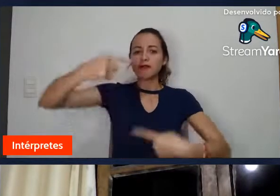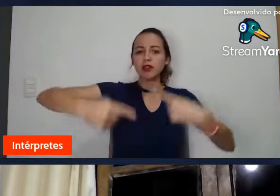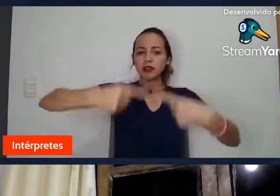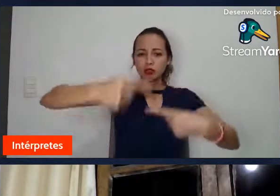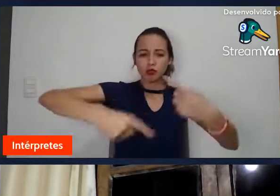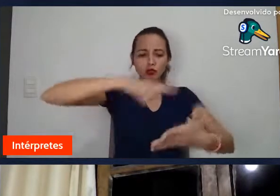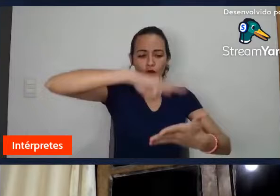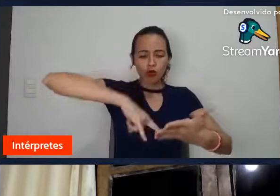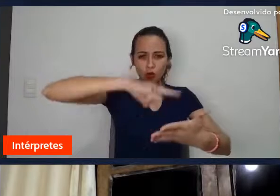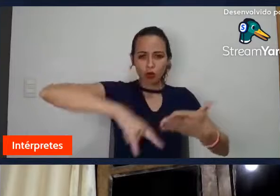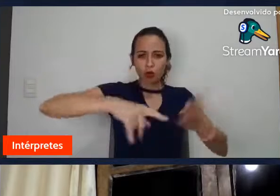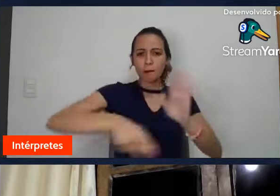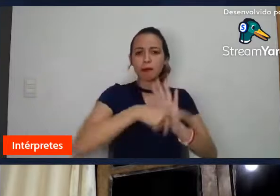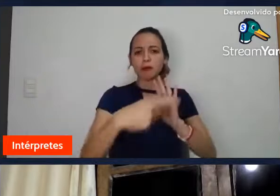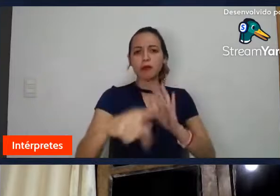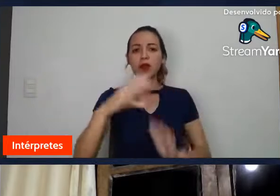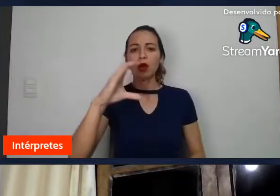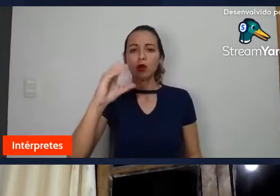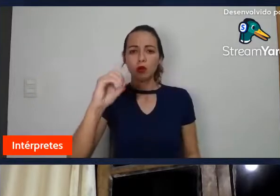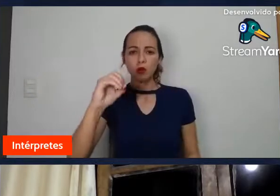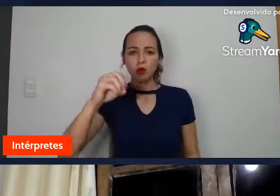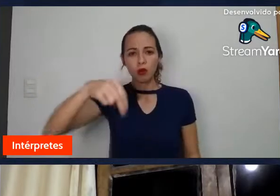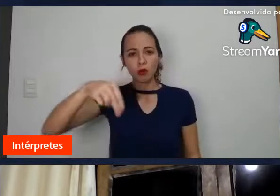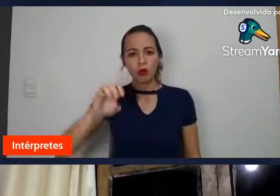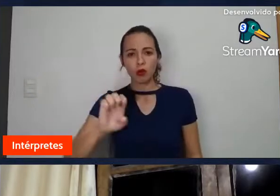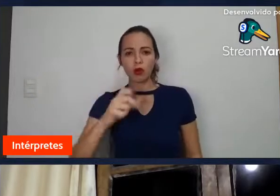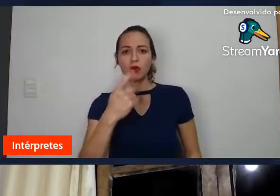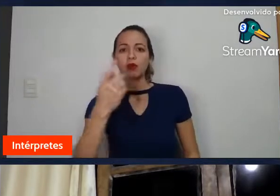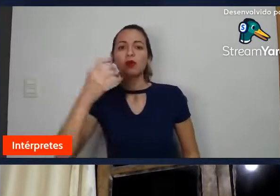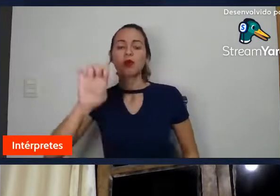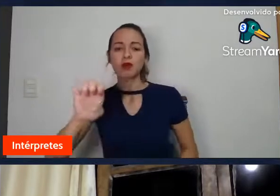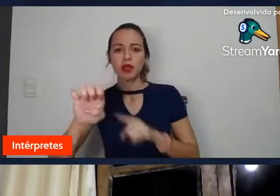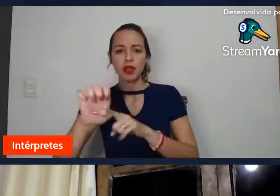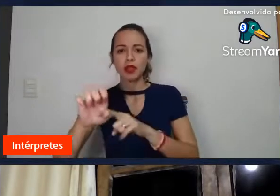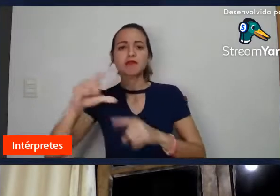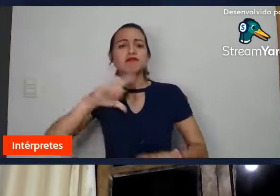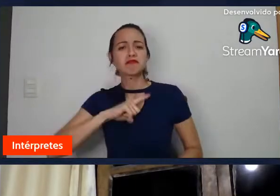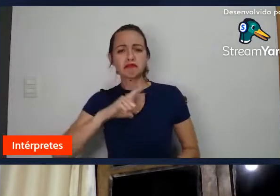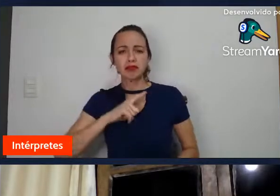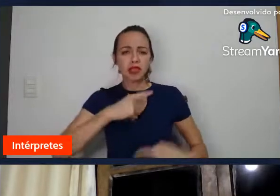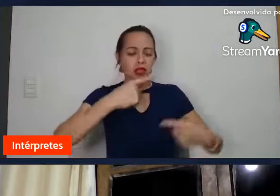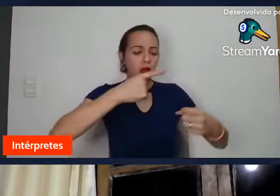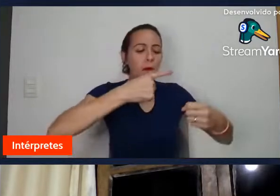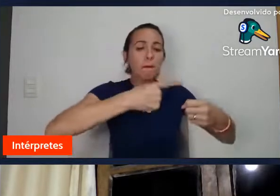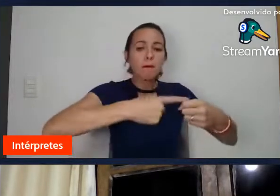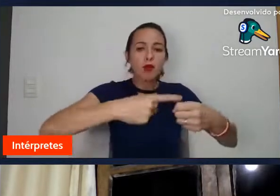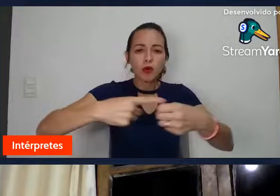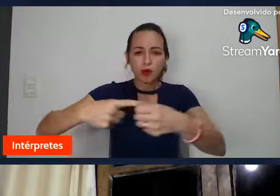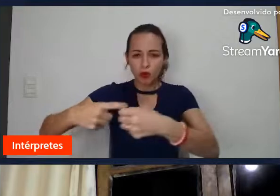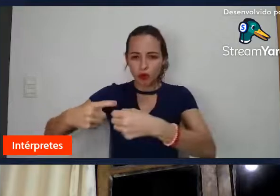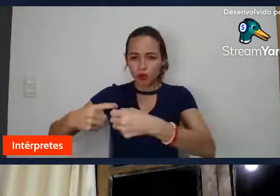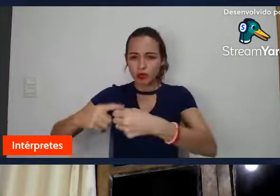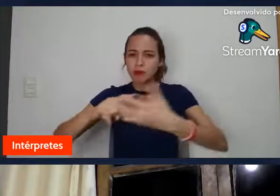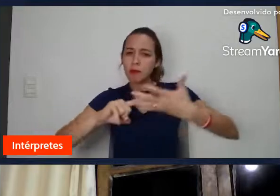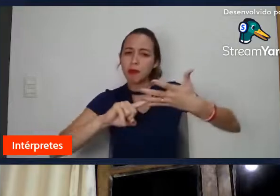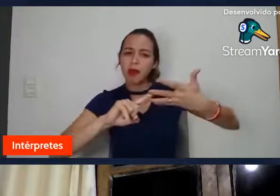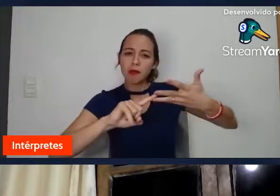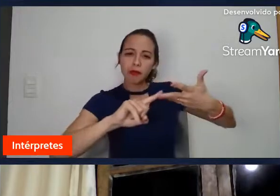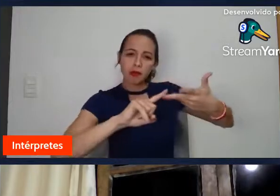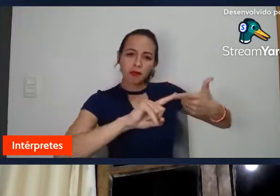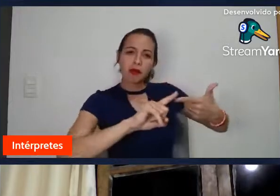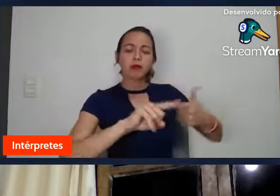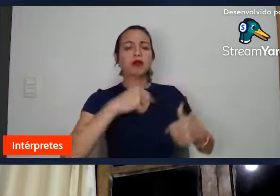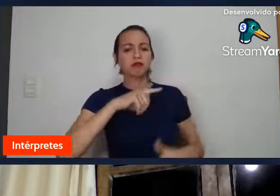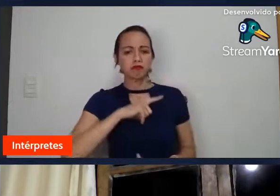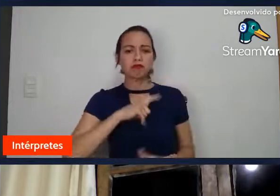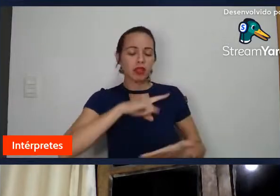CONAP Nacional, após vários municípios terem feito, né, etapas municipais na discussão também